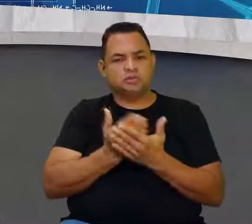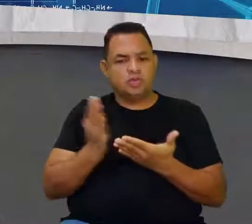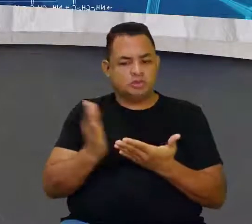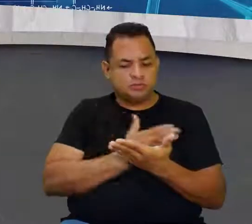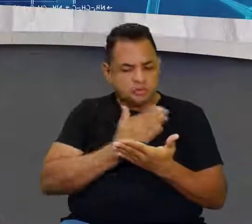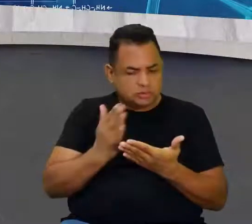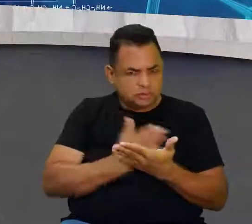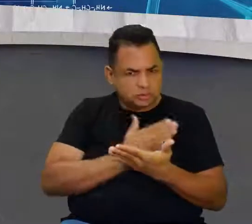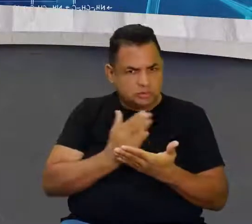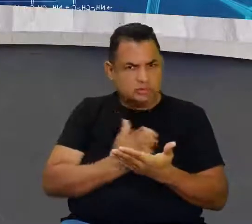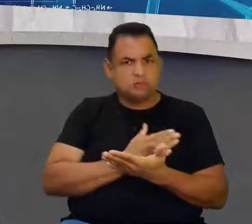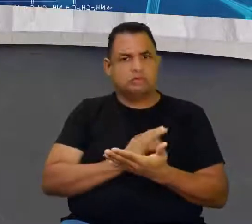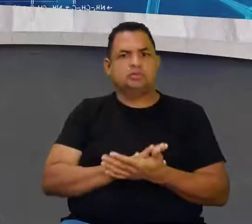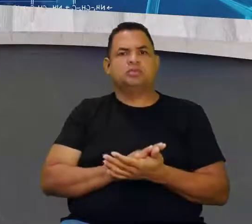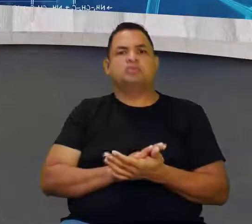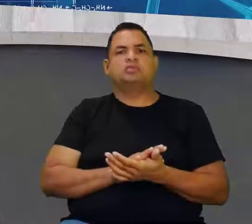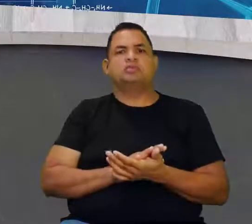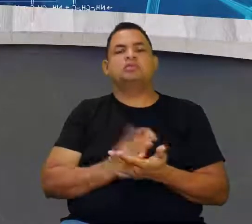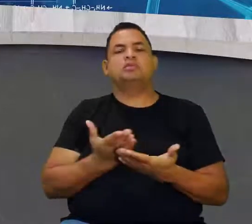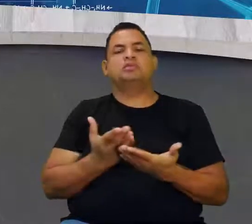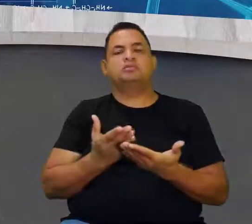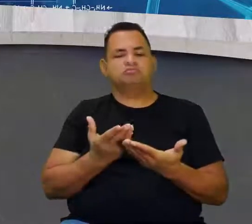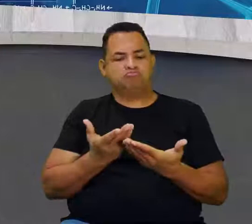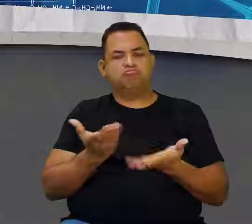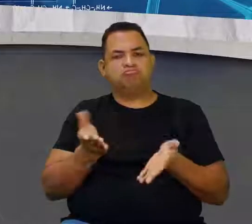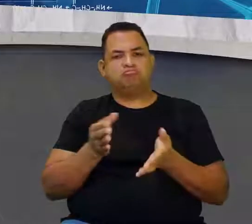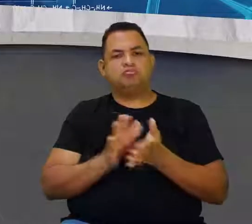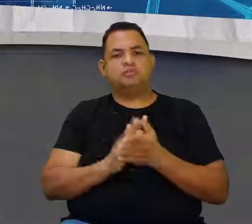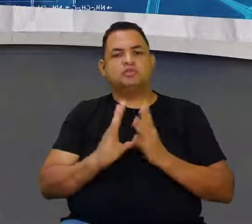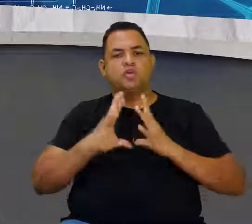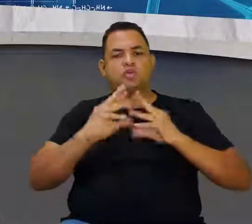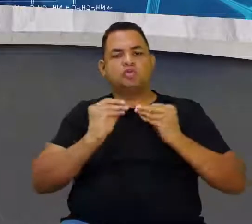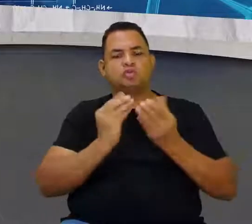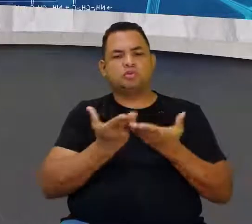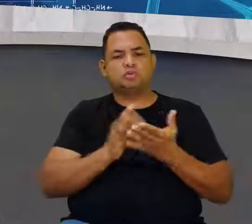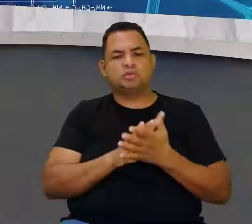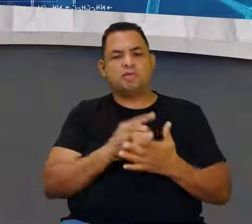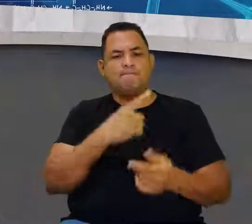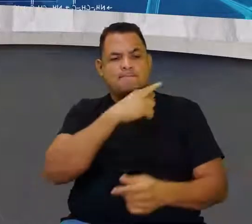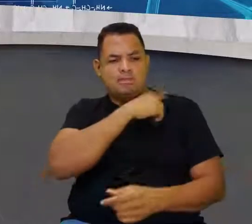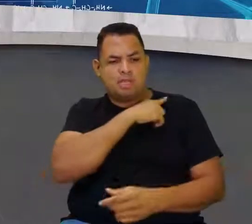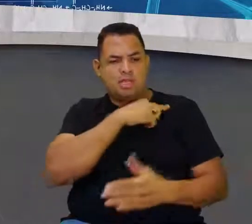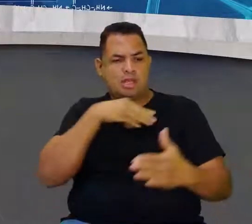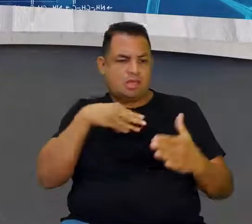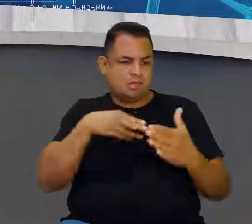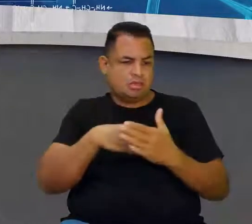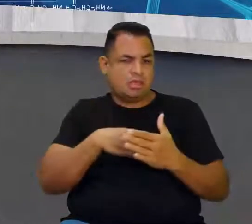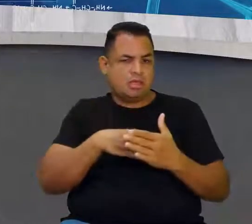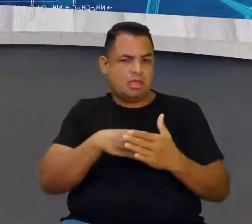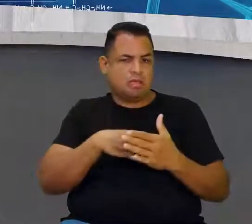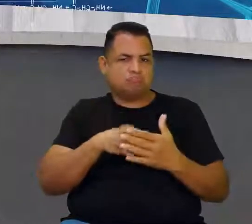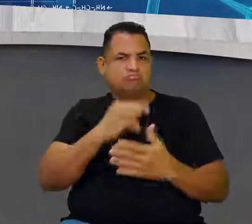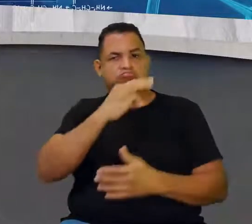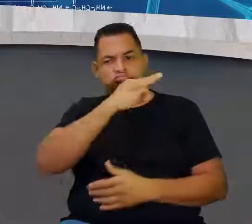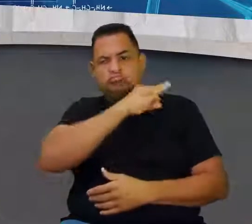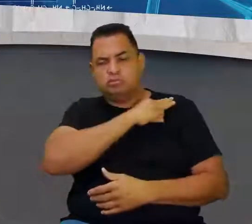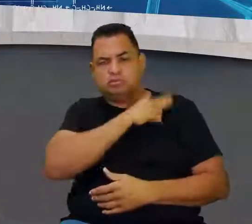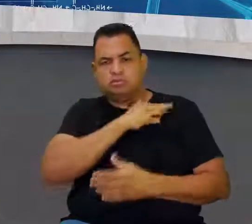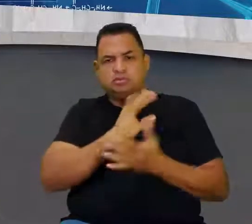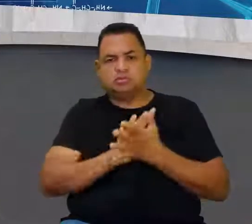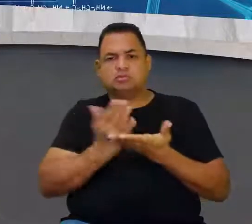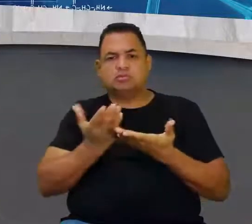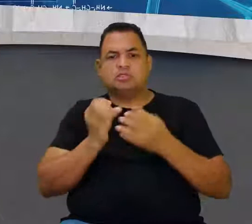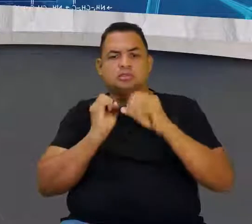livros didáticos. Todos esses conteúdos que nós abordamos do primeiro até o terceiro ano, eles podem ser